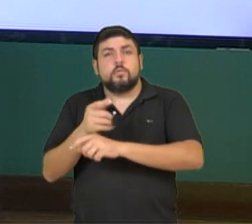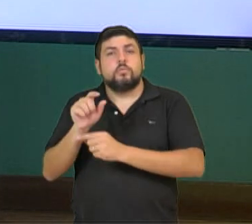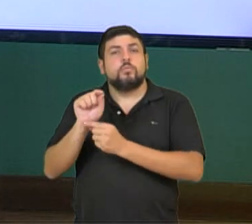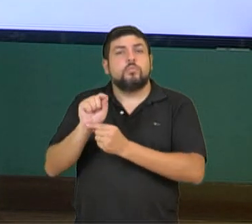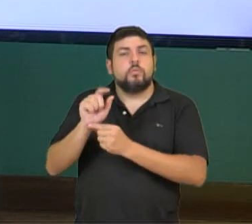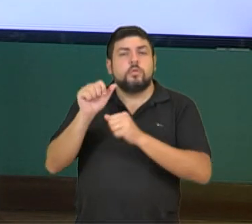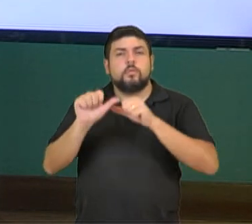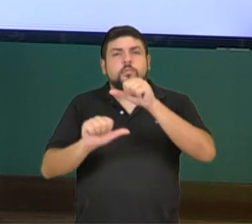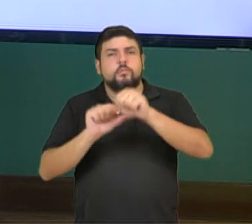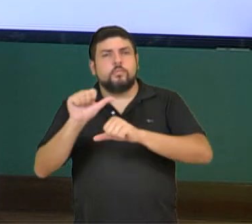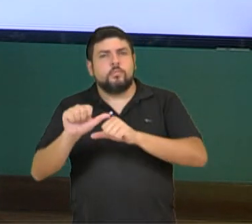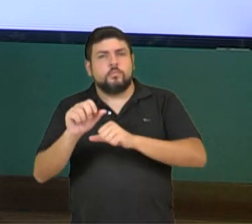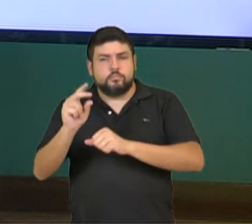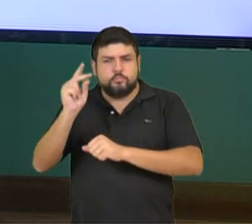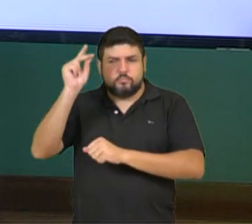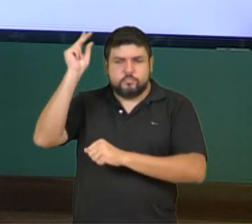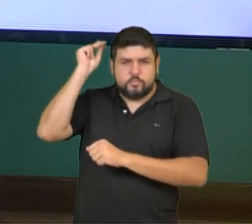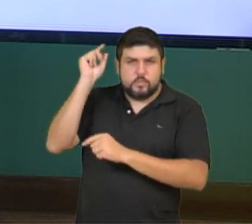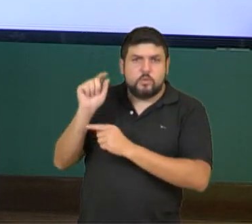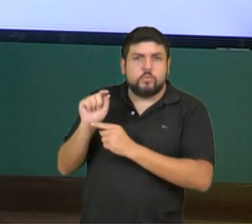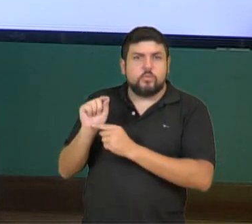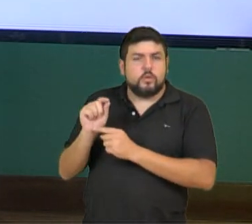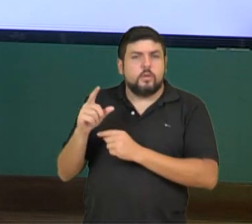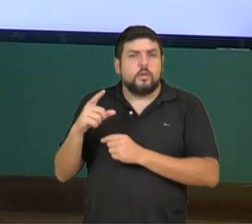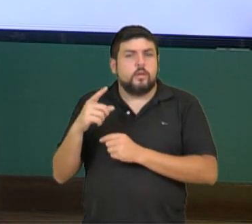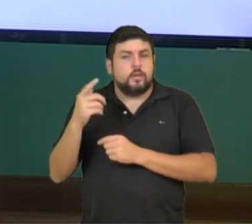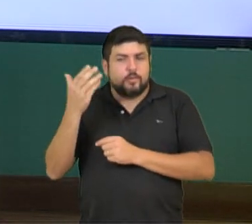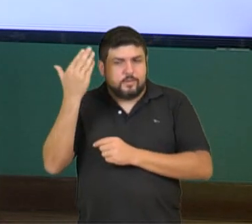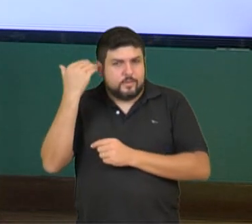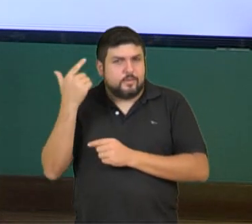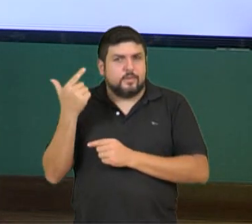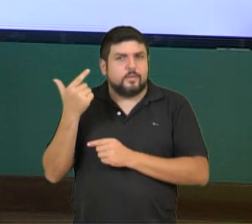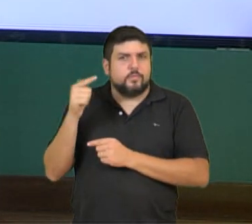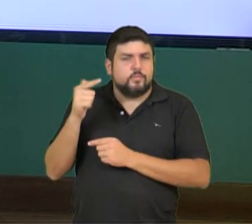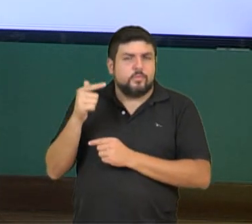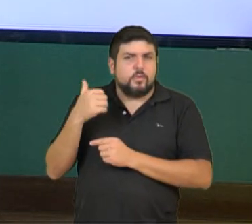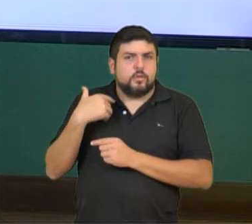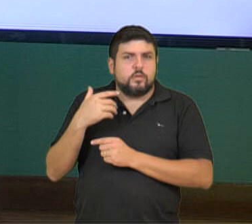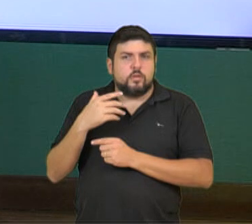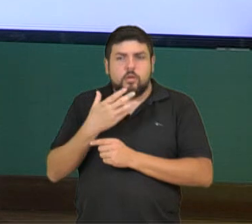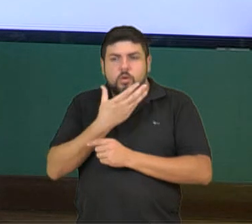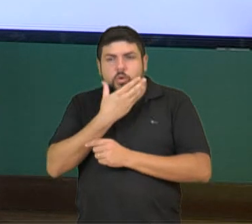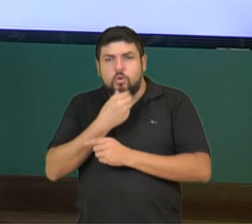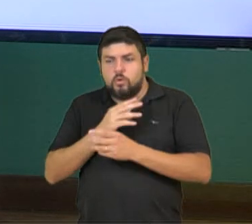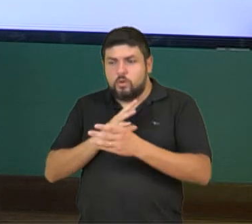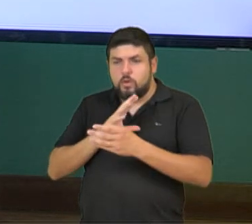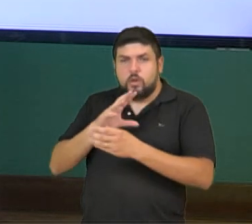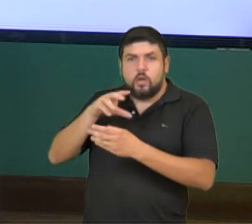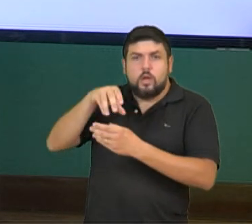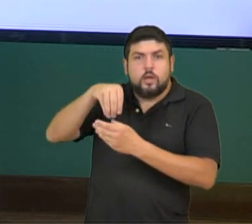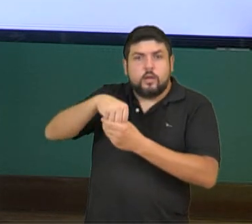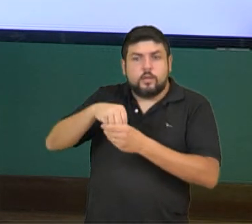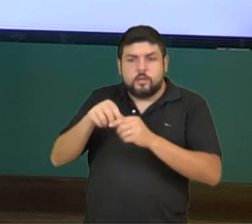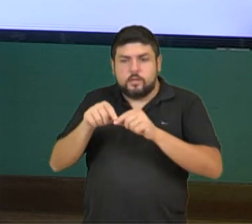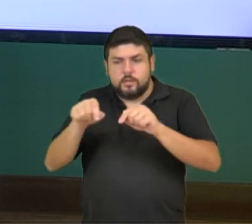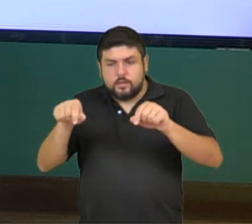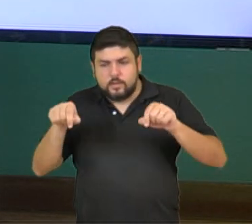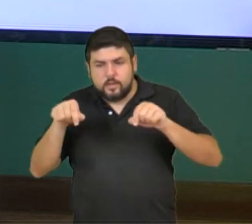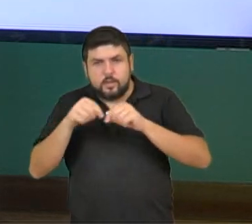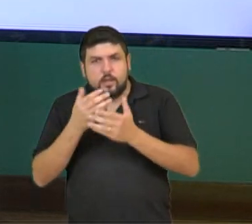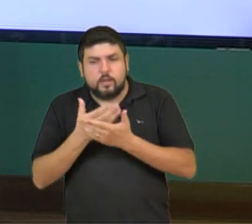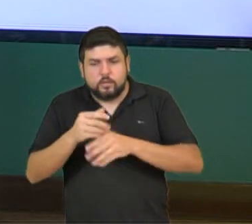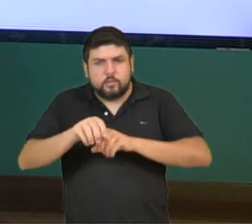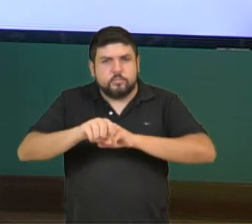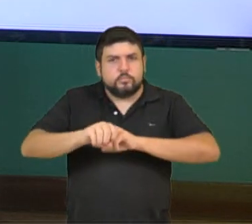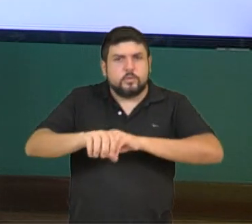mudanças, Muito antigamente nós não tínhamos aí homens dentro de sala de aula, Na educação infantil, era